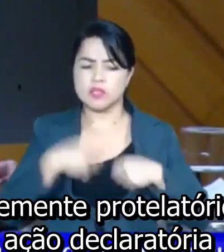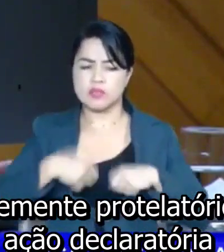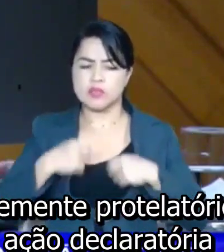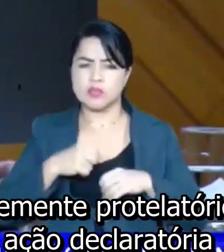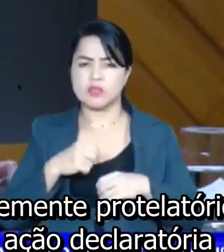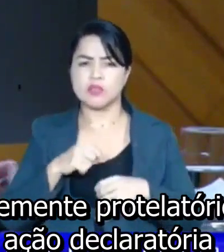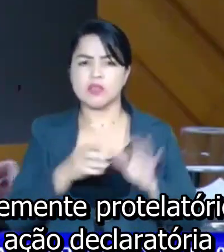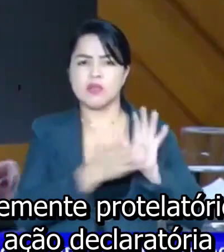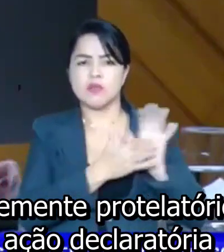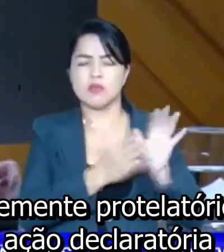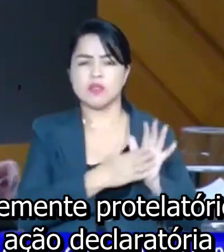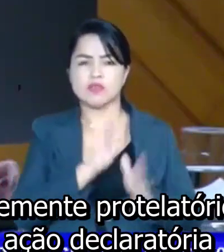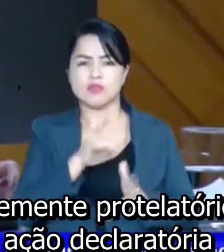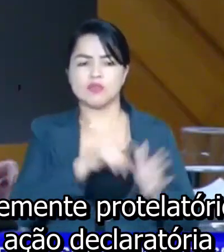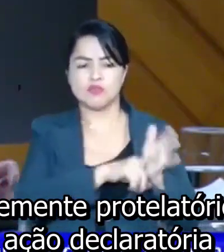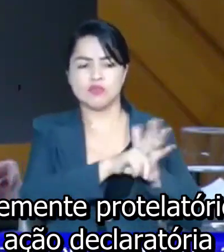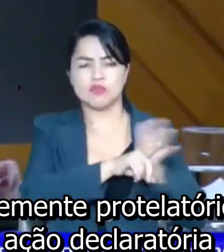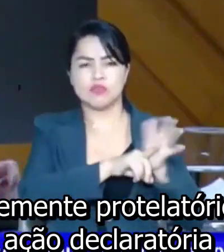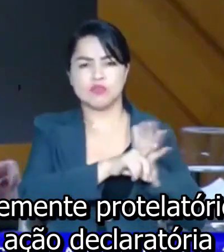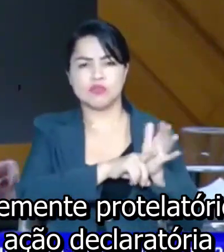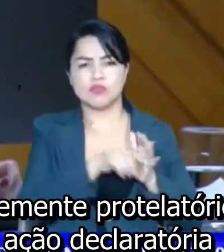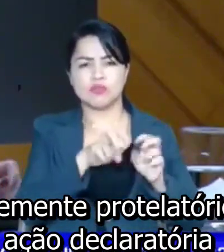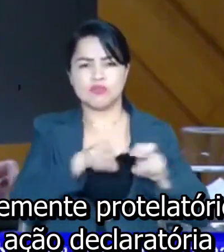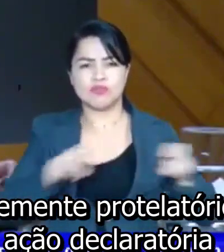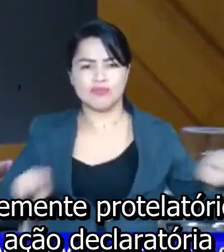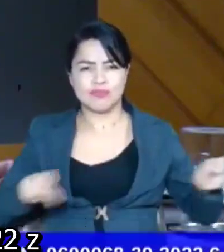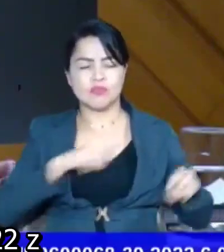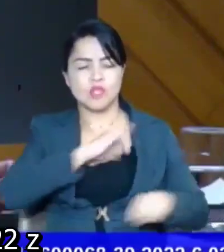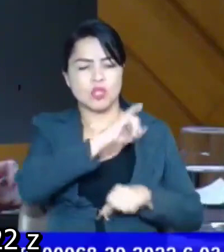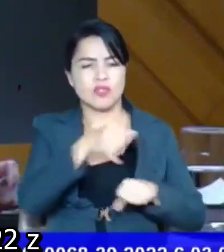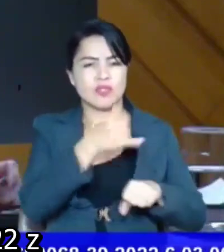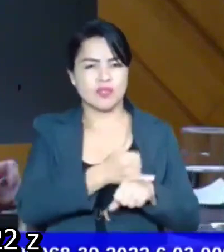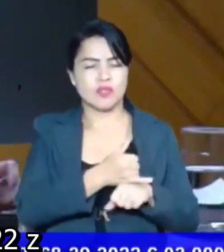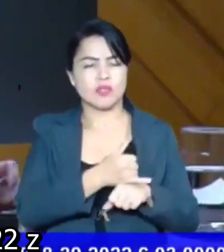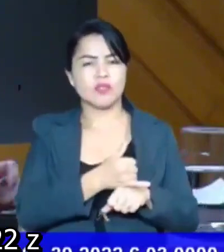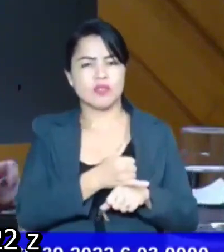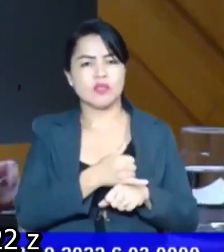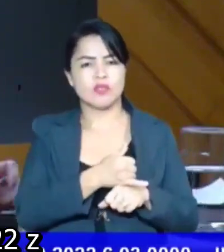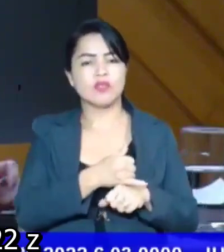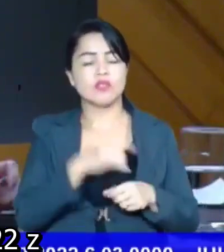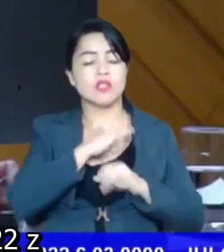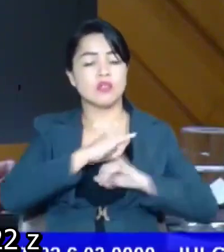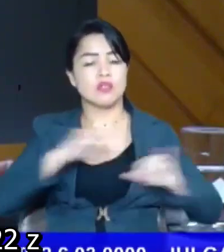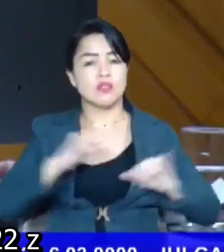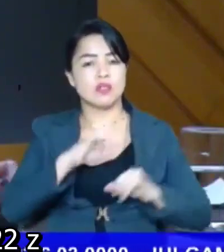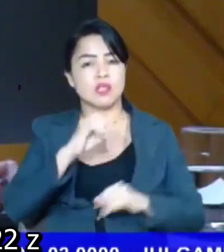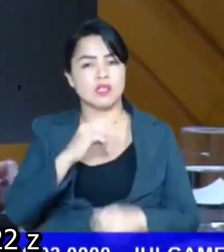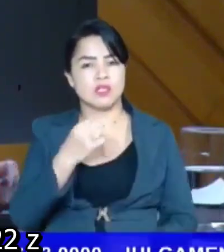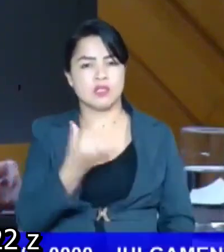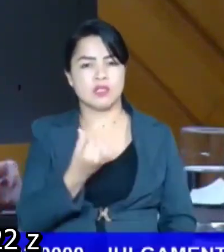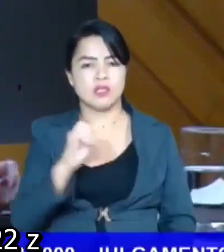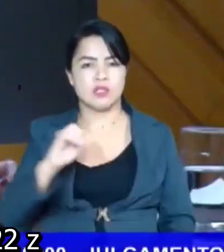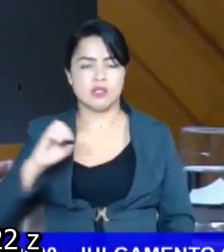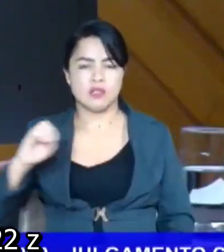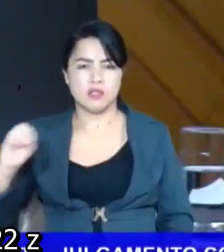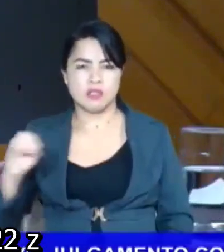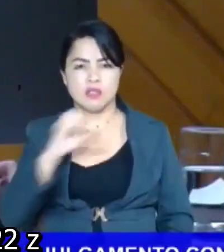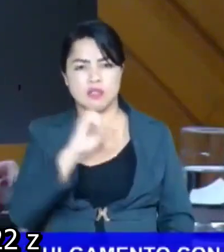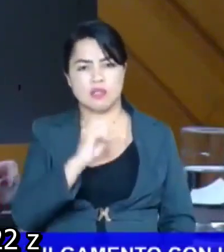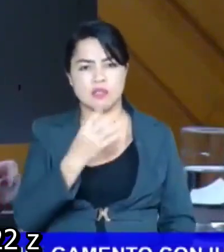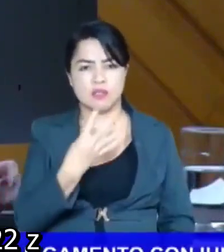medida em que o agravado já havia ajuizado nesta Corte ação declaratória de nulidade, processo número